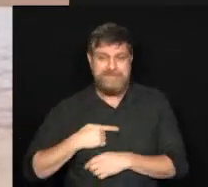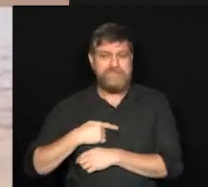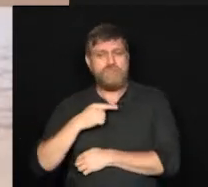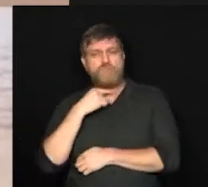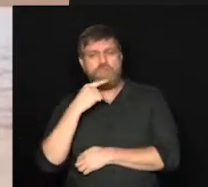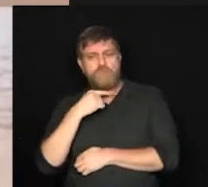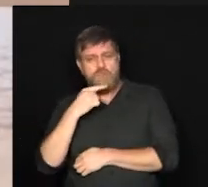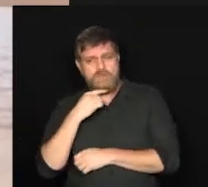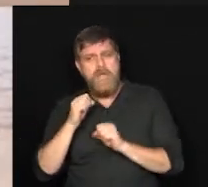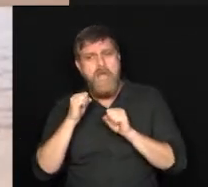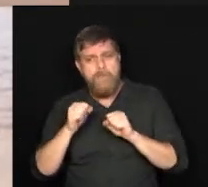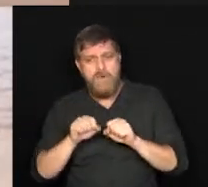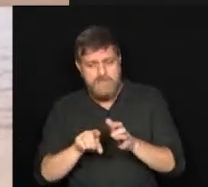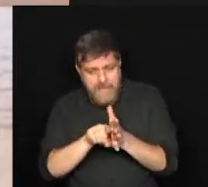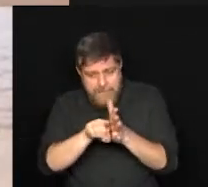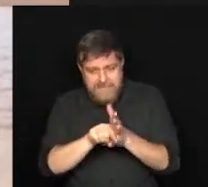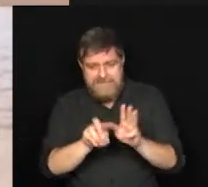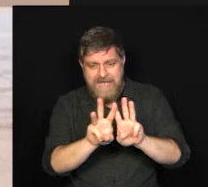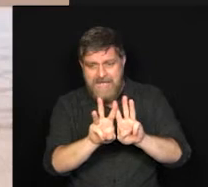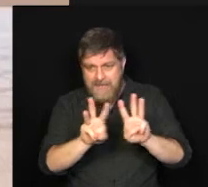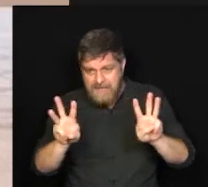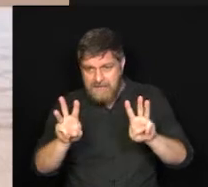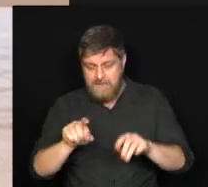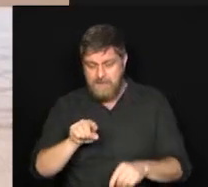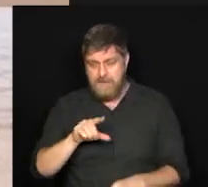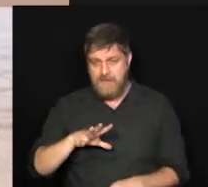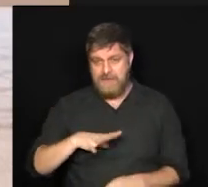pode encontrar no site da Câmara, que é o